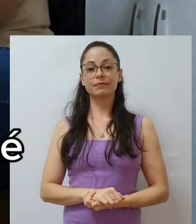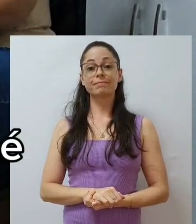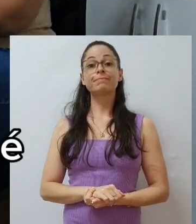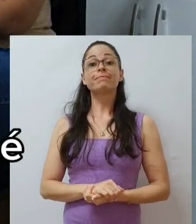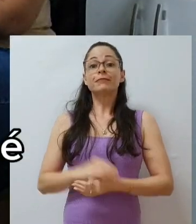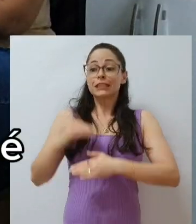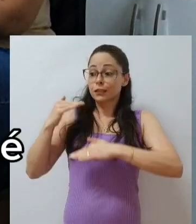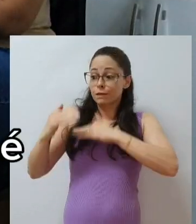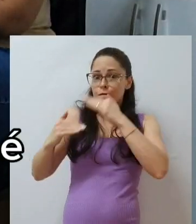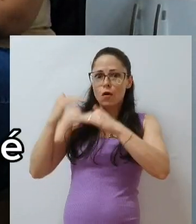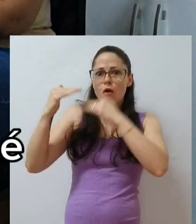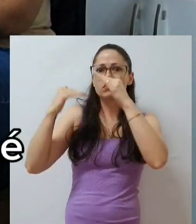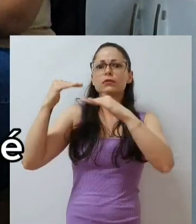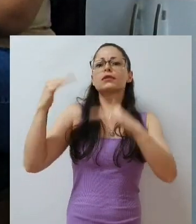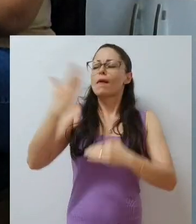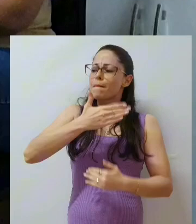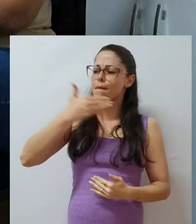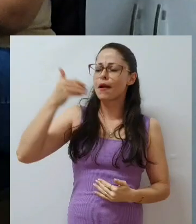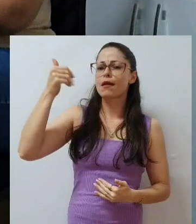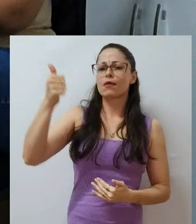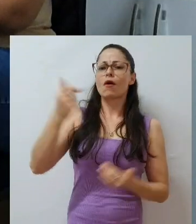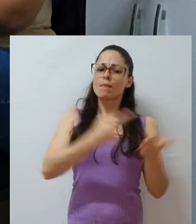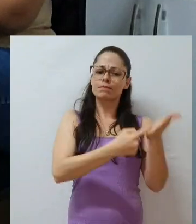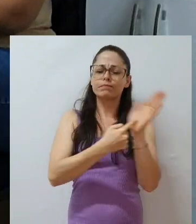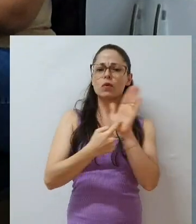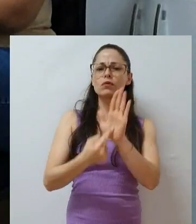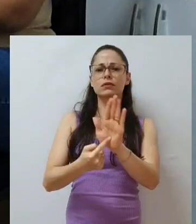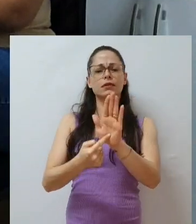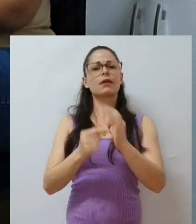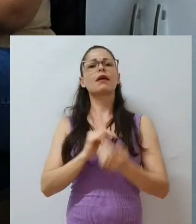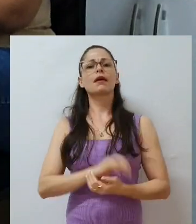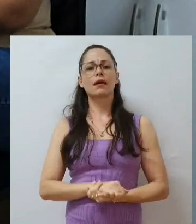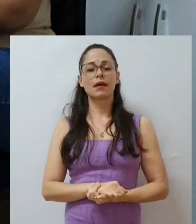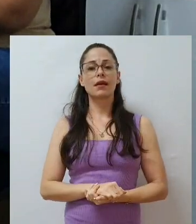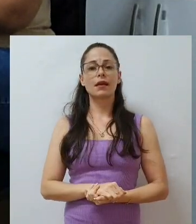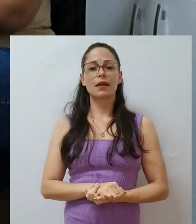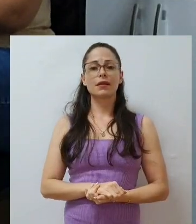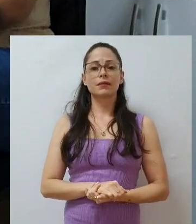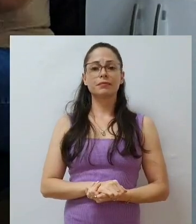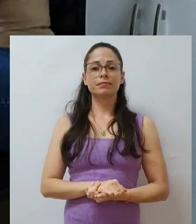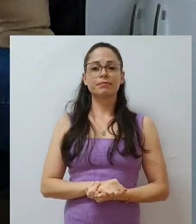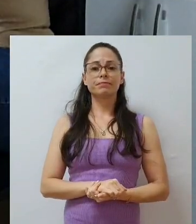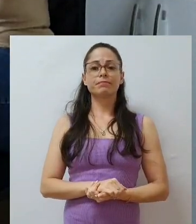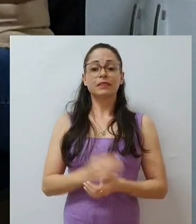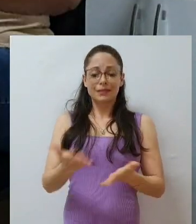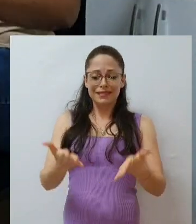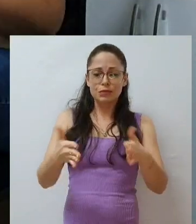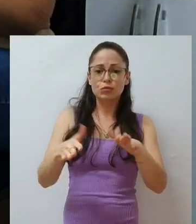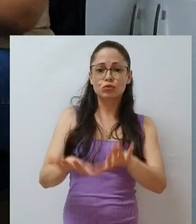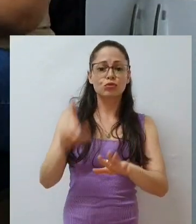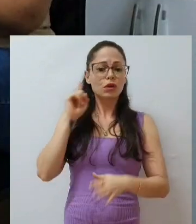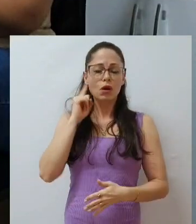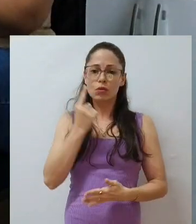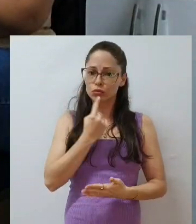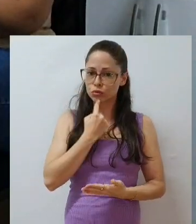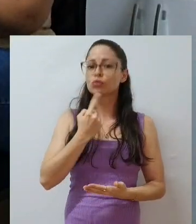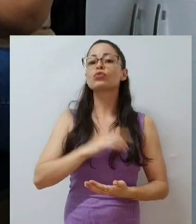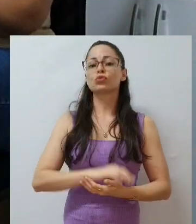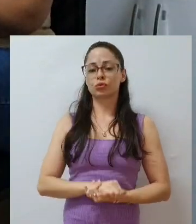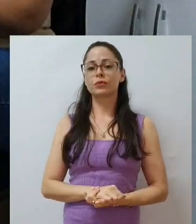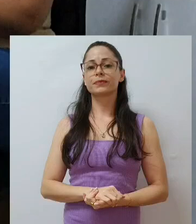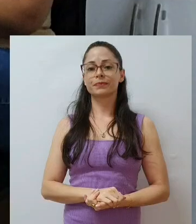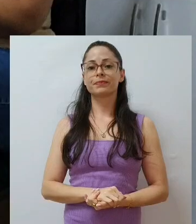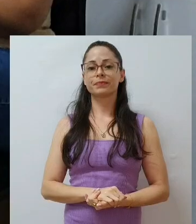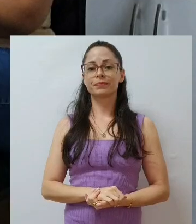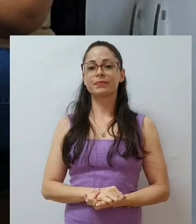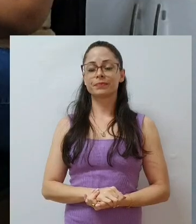é evolução. Isso. Né? Evoluir, mostrar, dar o espaço a essas pessoas também, que